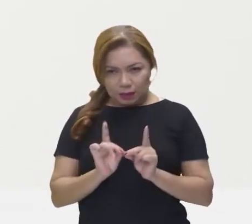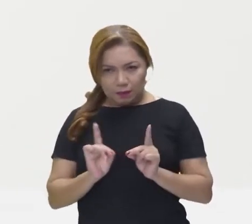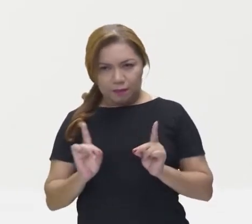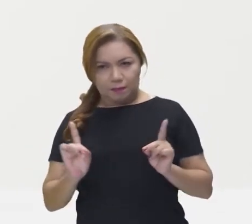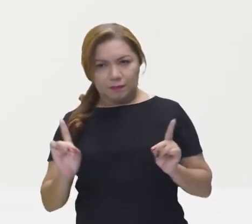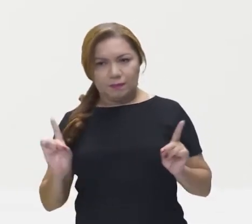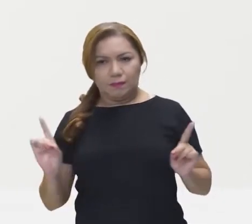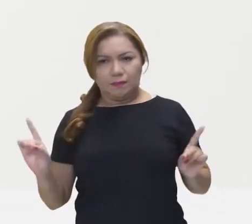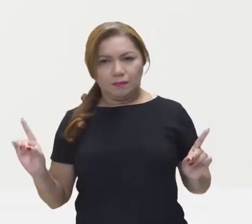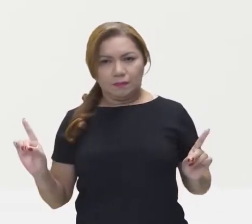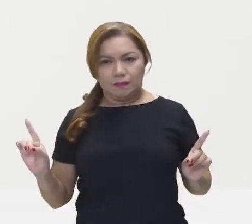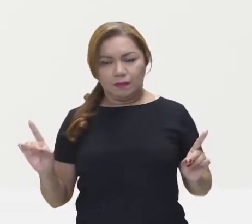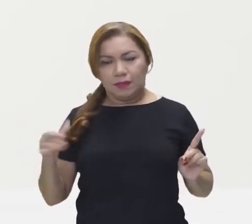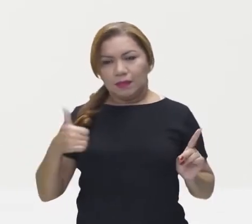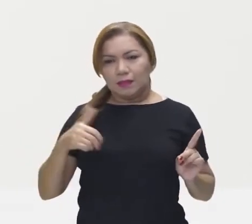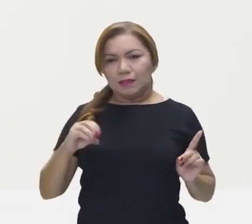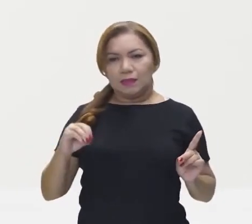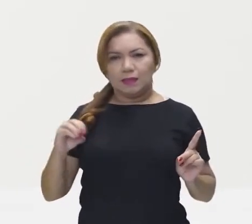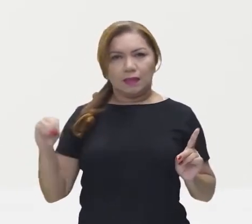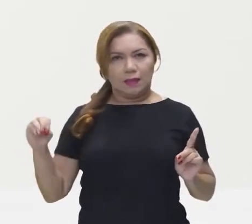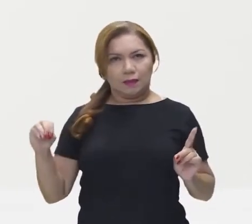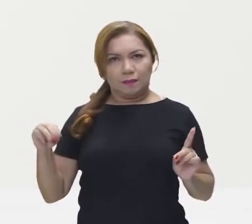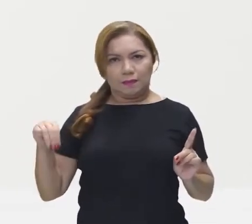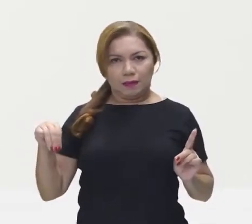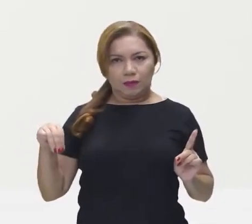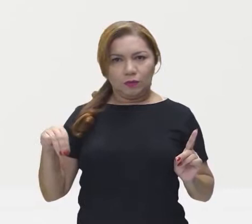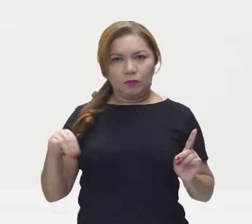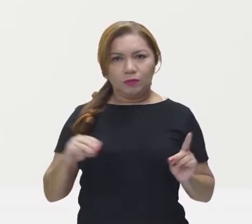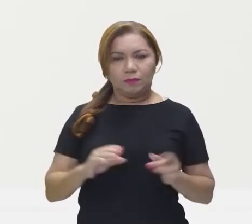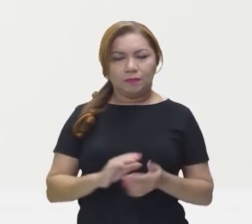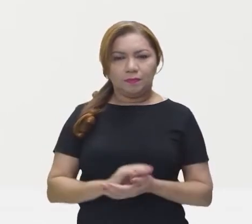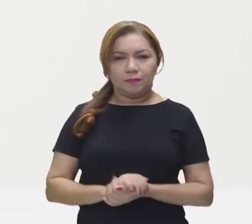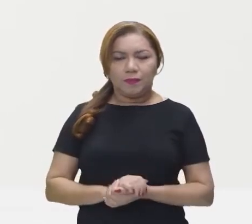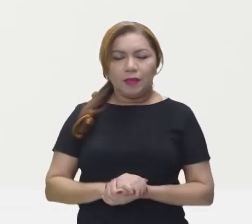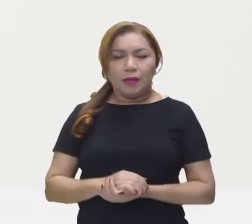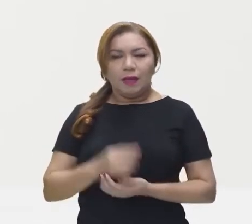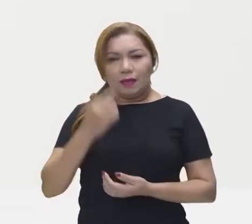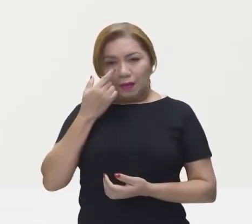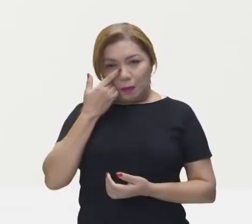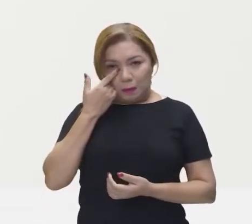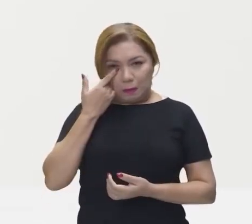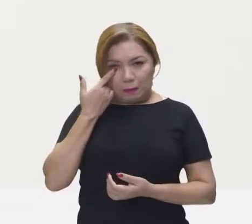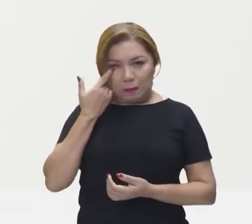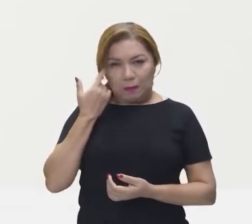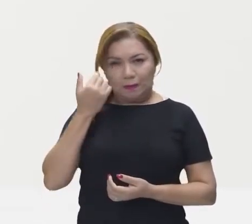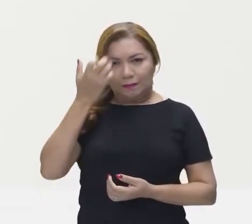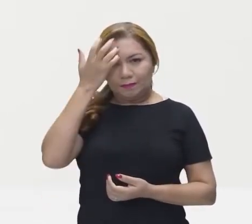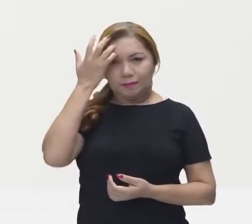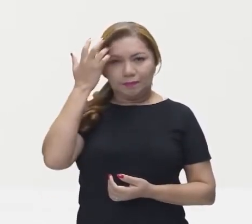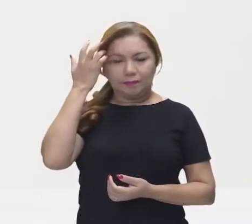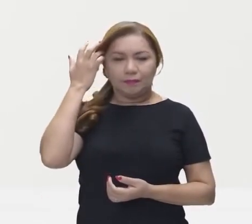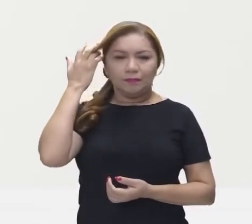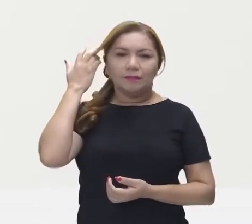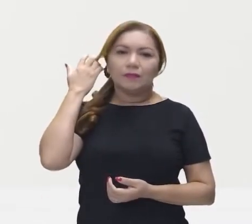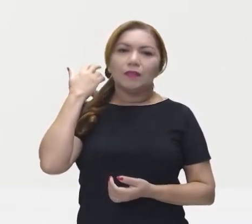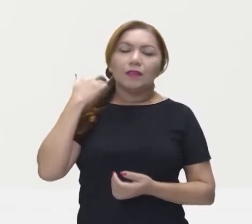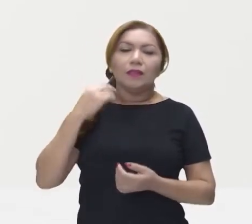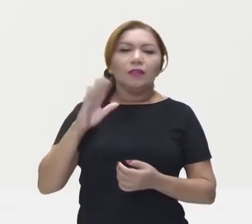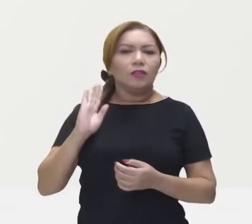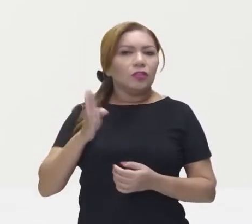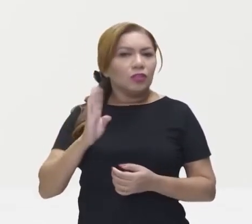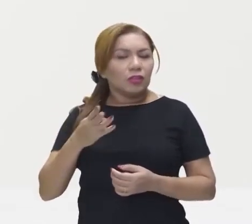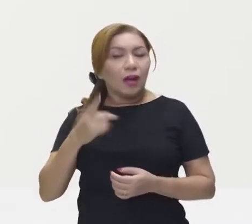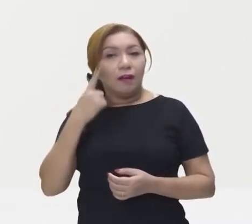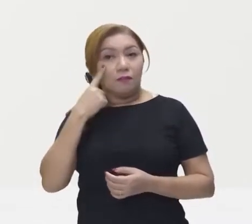senhor 100 metros. Ok, como é que eu faço para verificar a área? Simples, nós já vimos isso aí na aula